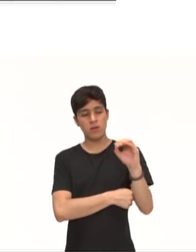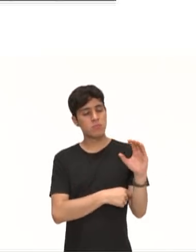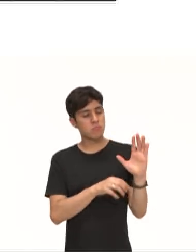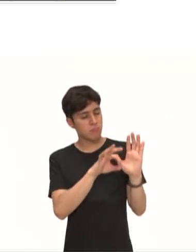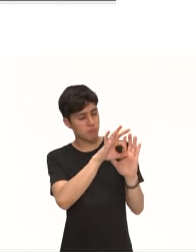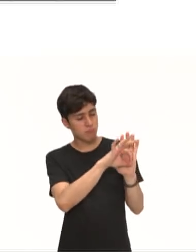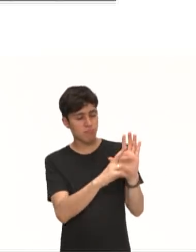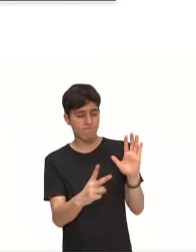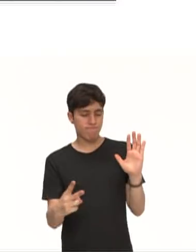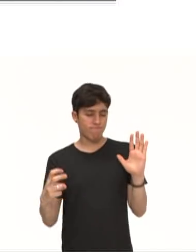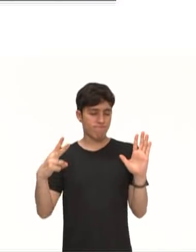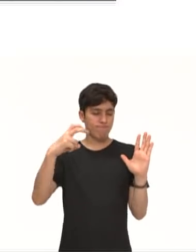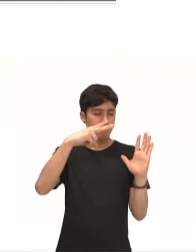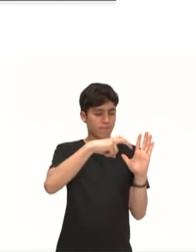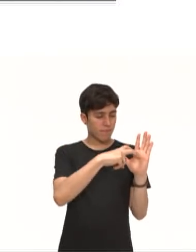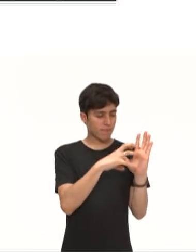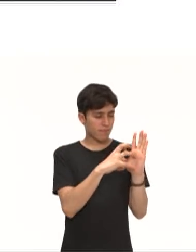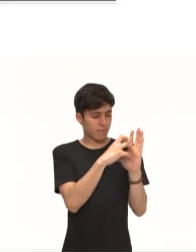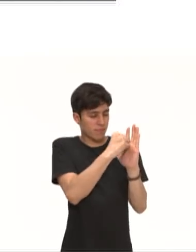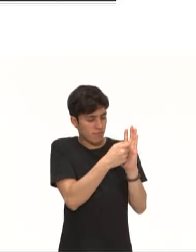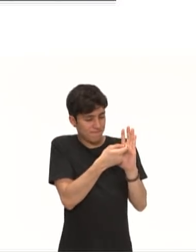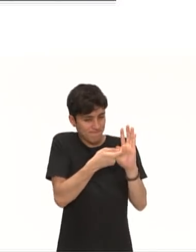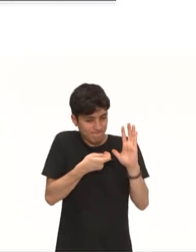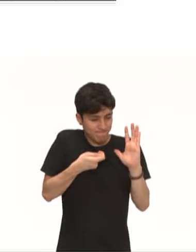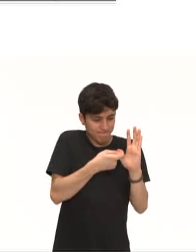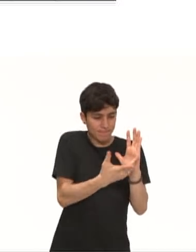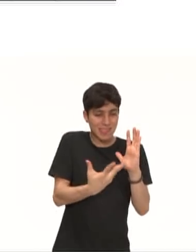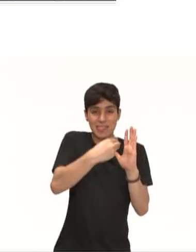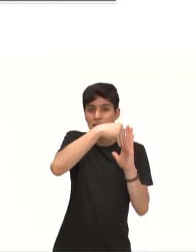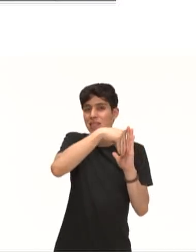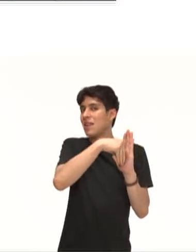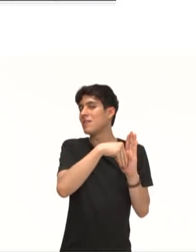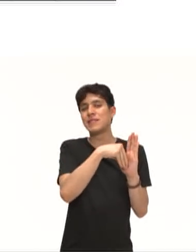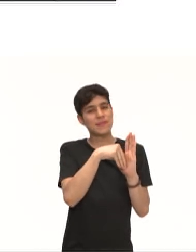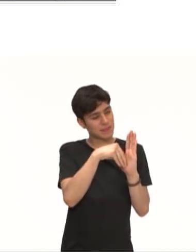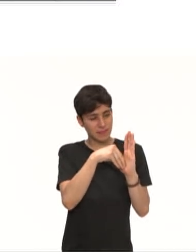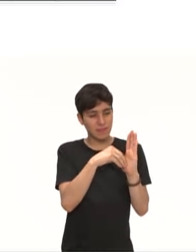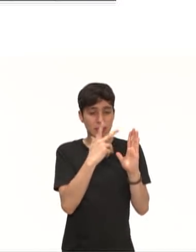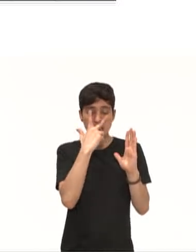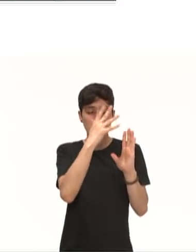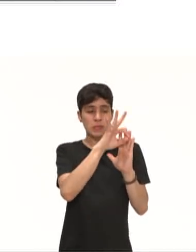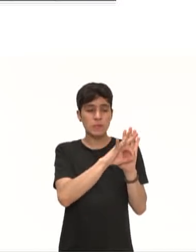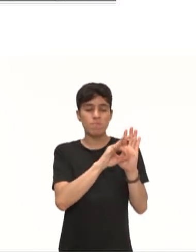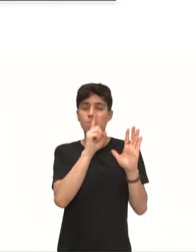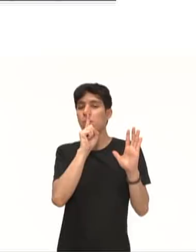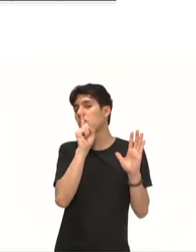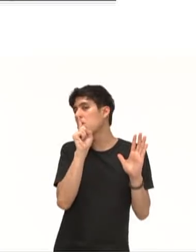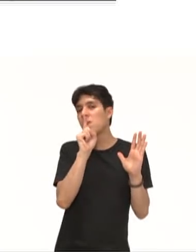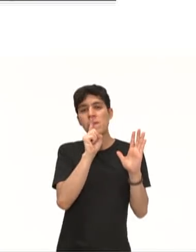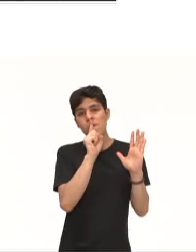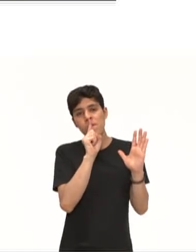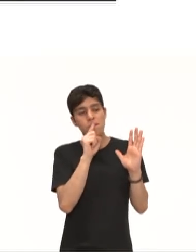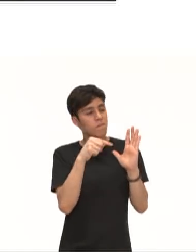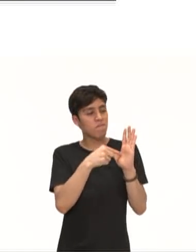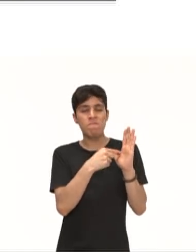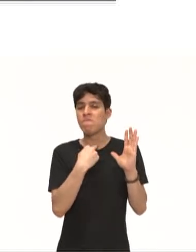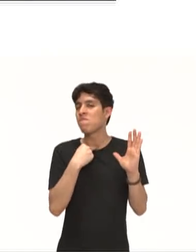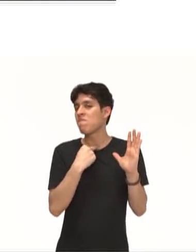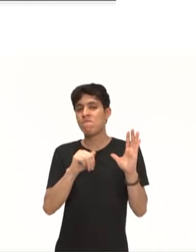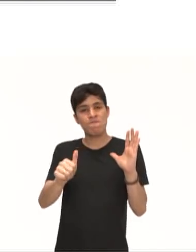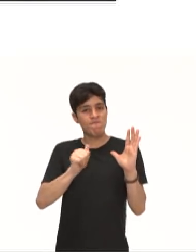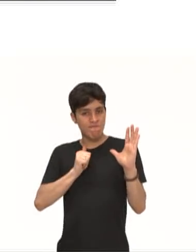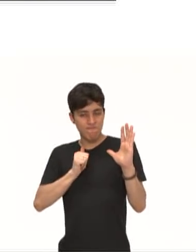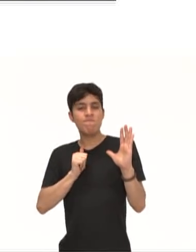e os vírus eles vão comandar todo o processo em seu interior. Então, a célula fica totalmente inativa.